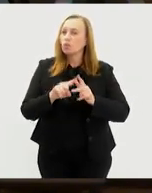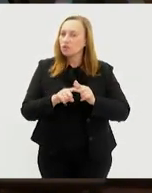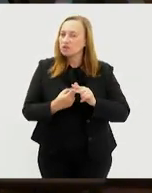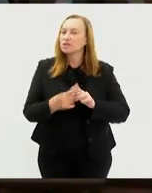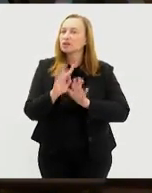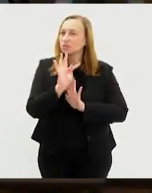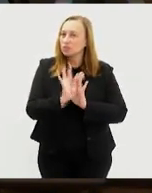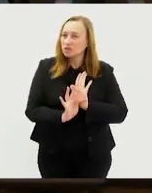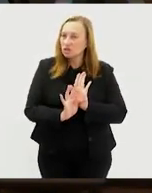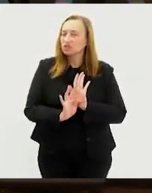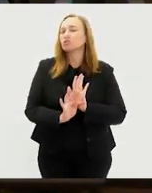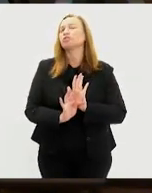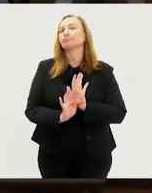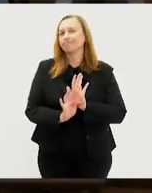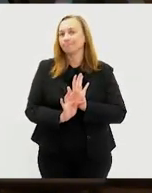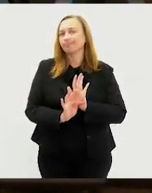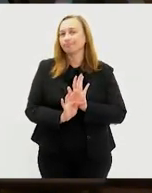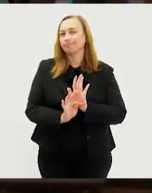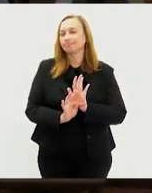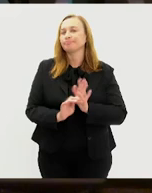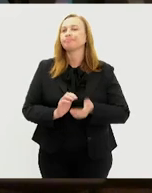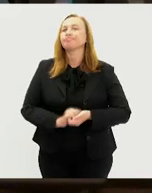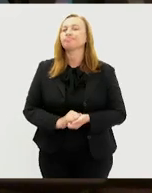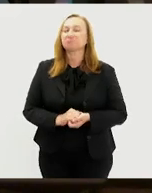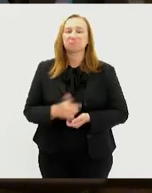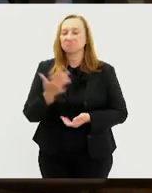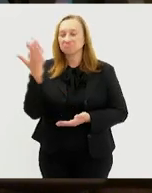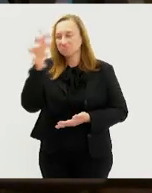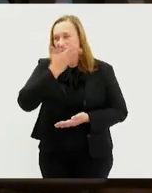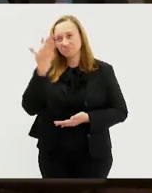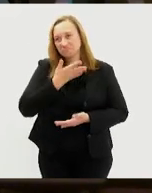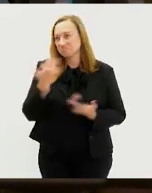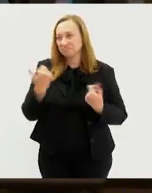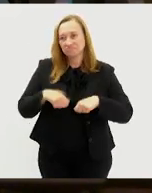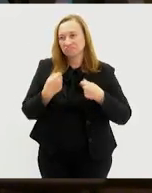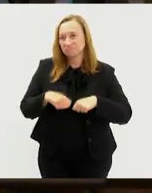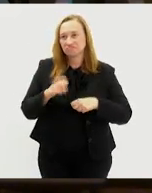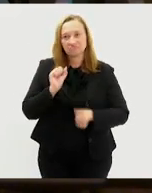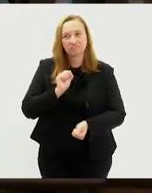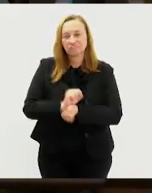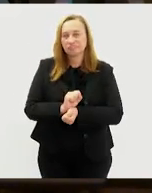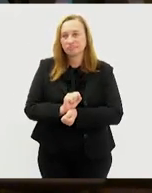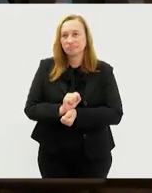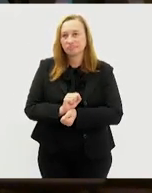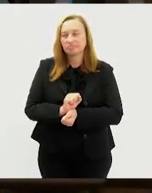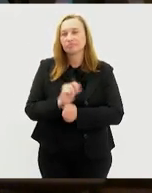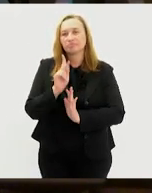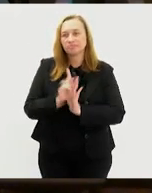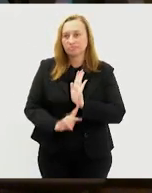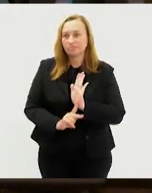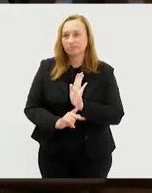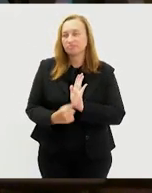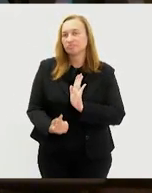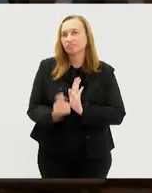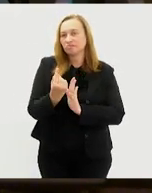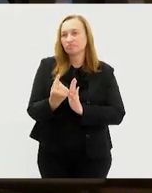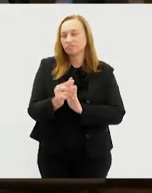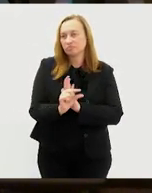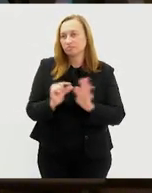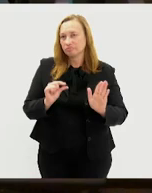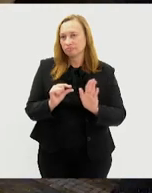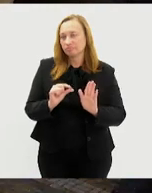aí a observação para mesa não vejo necessidade de parar o projeto com uma Emenda só numa questão